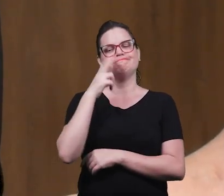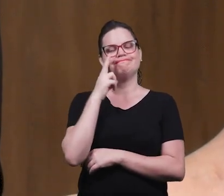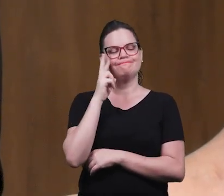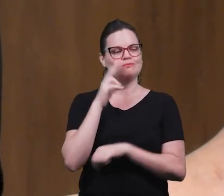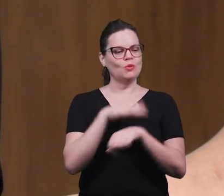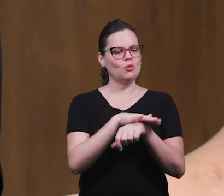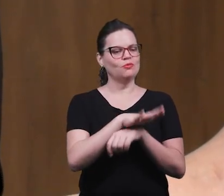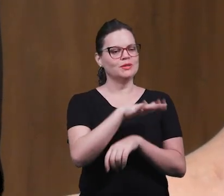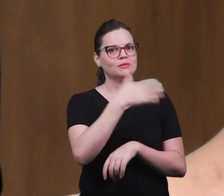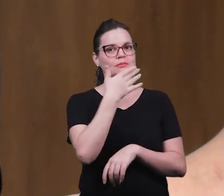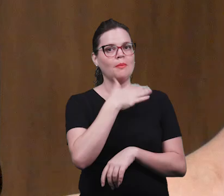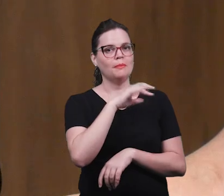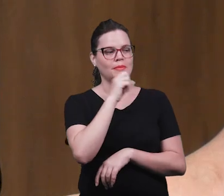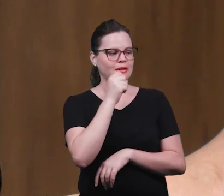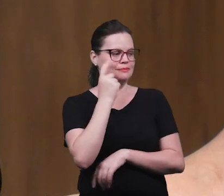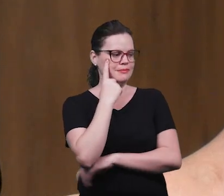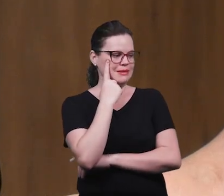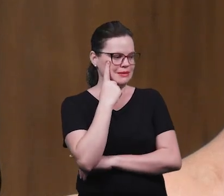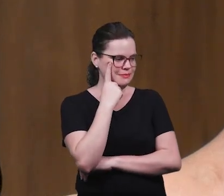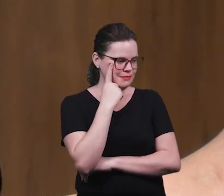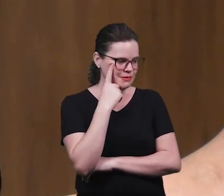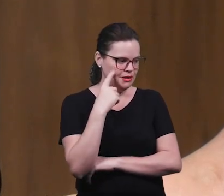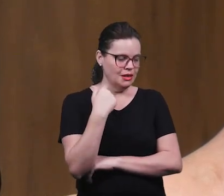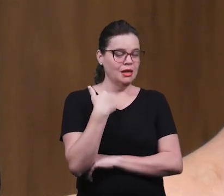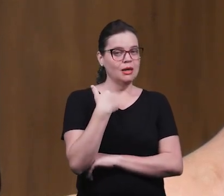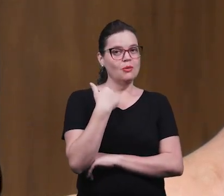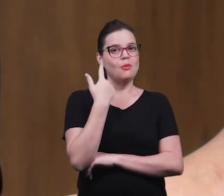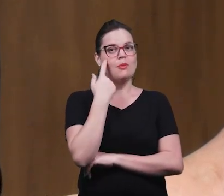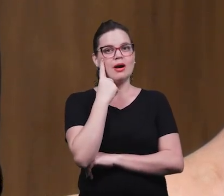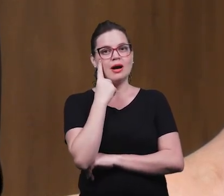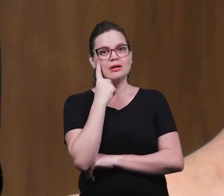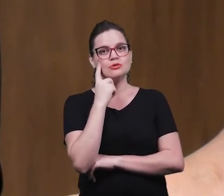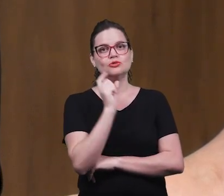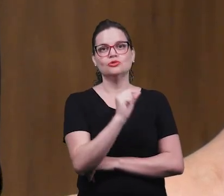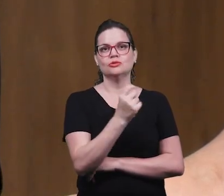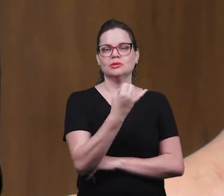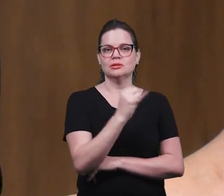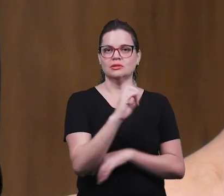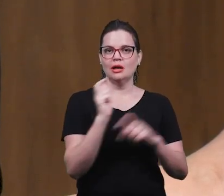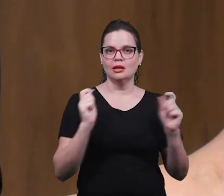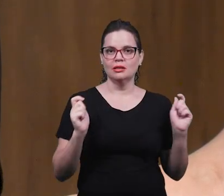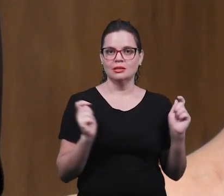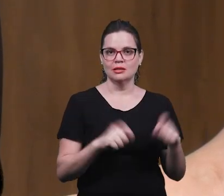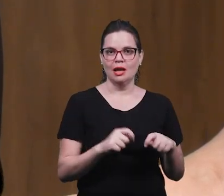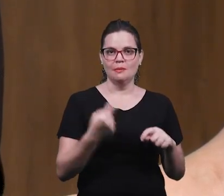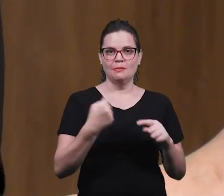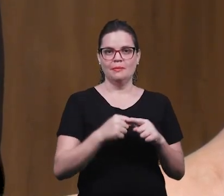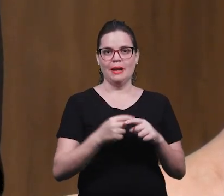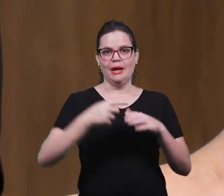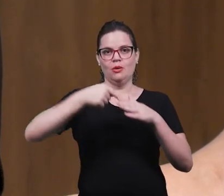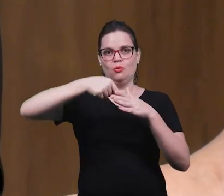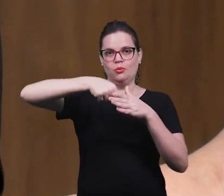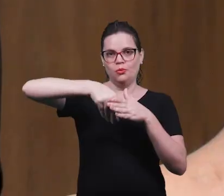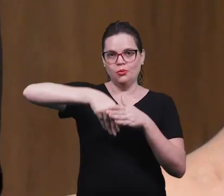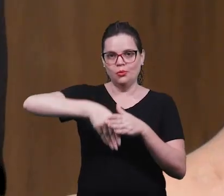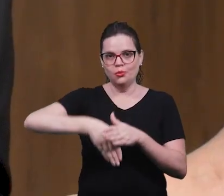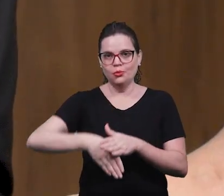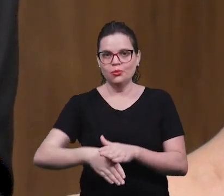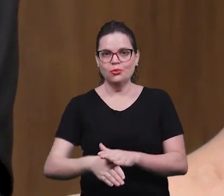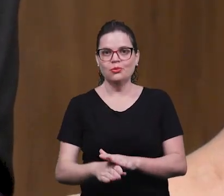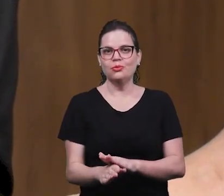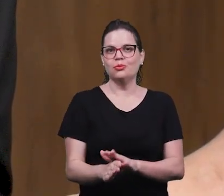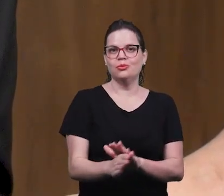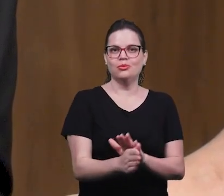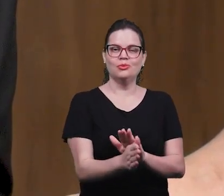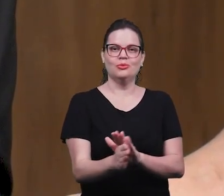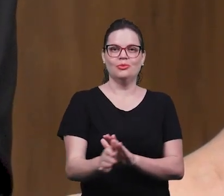pai, eu falei assim, pai, eu estava pensando, né, eu estou na época de escolher, e eu queria ver se eu ia ser submarinista, se eu não for